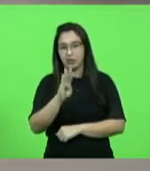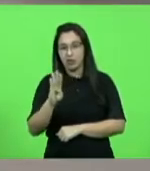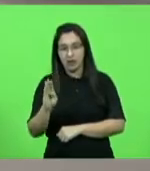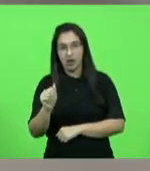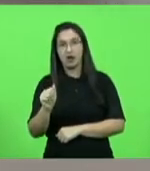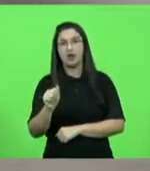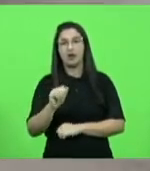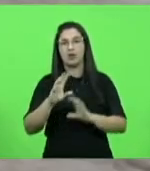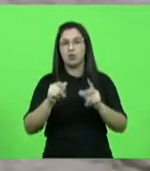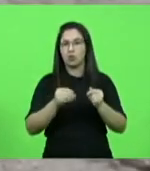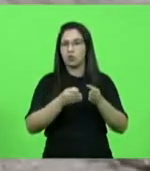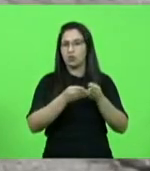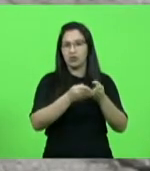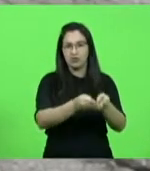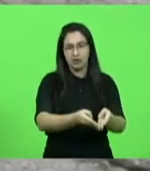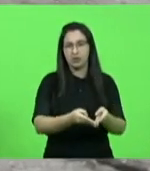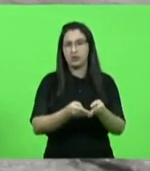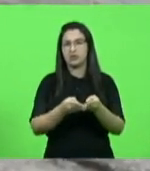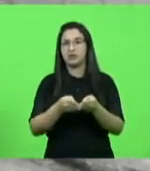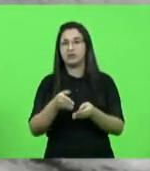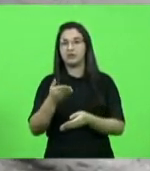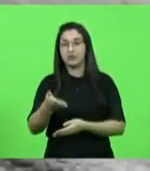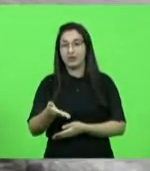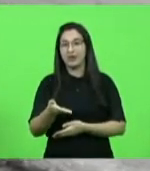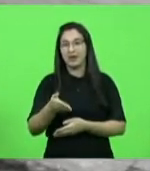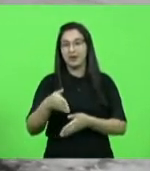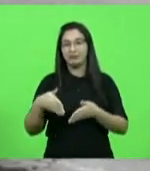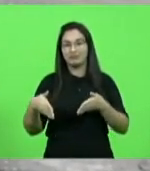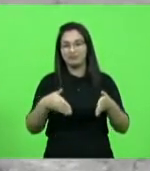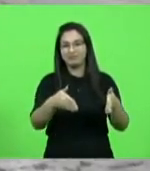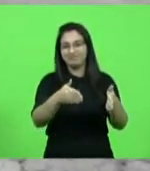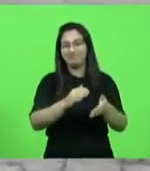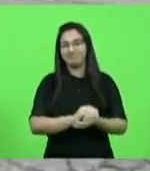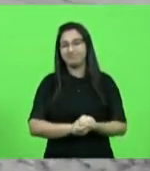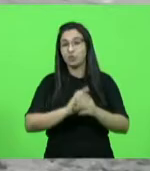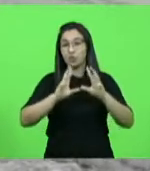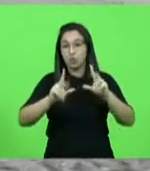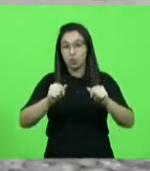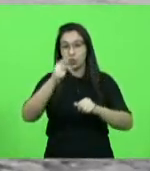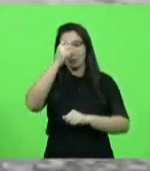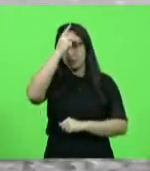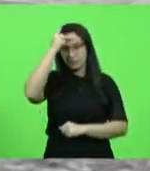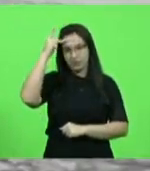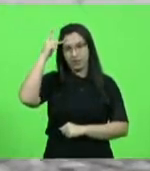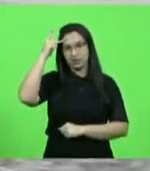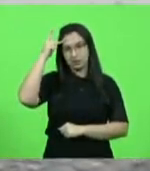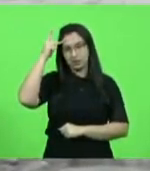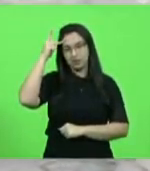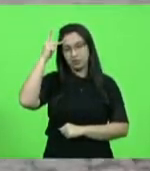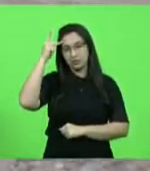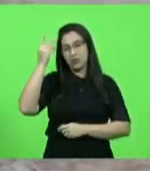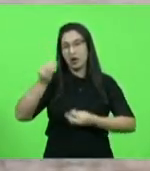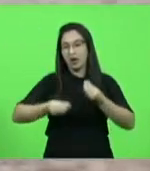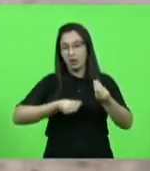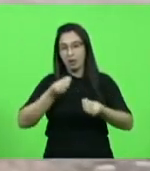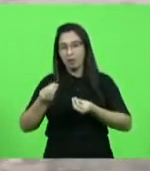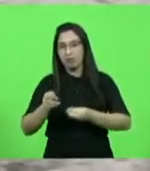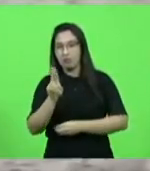tudo passa por ali. É o corredor, é o caminho. Todas as pessoas que